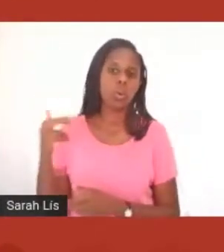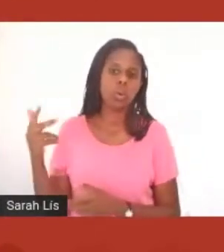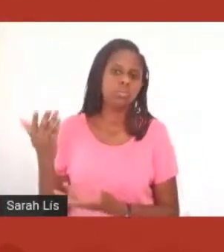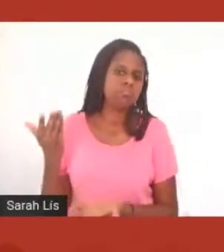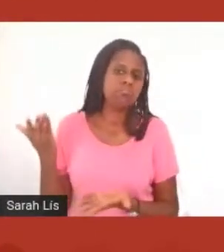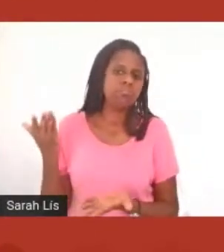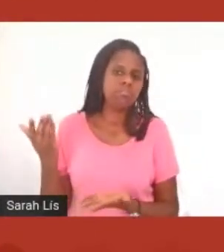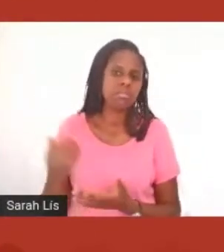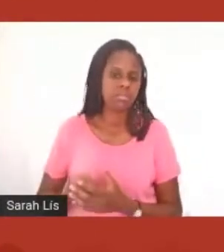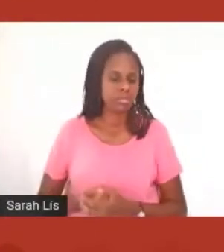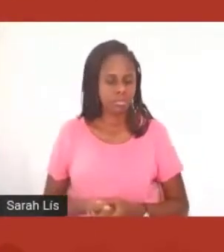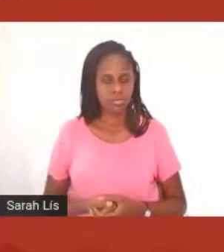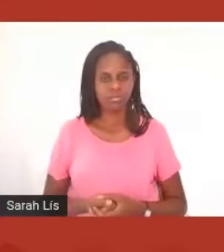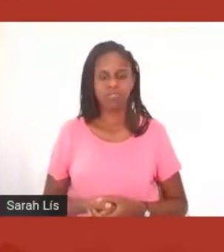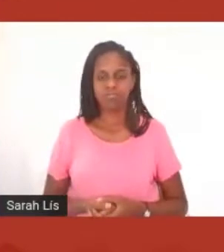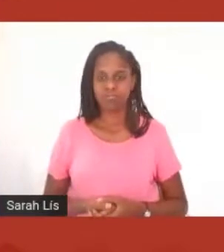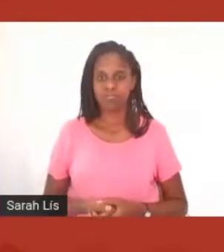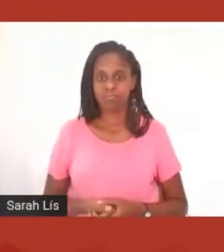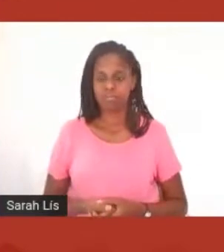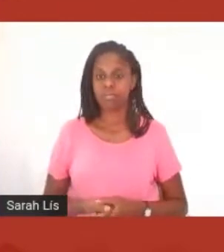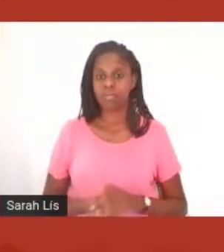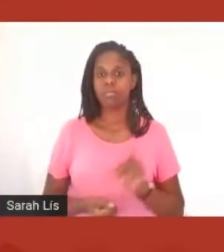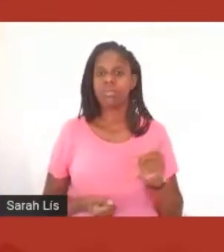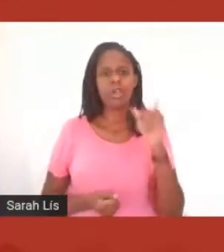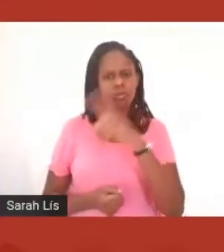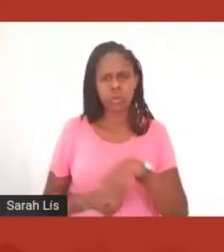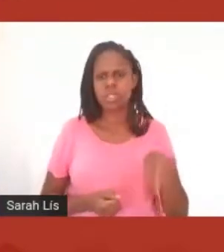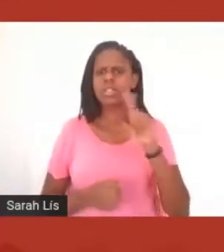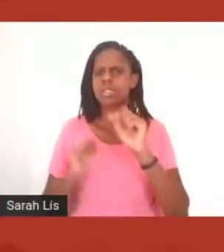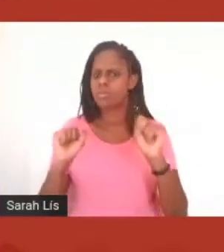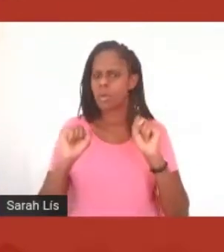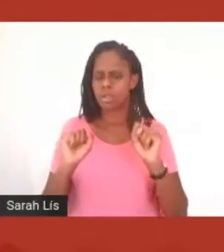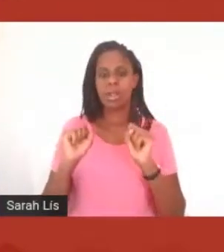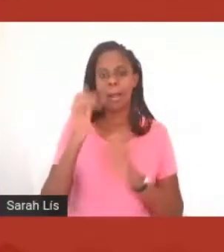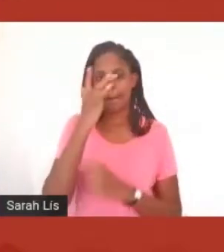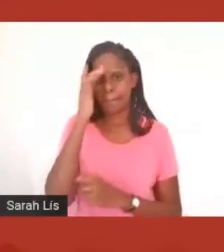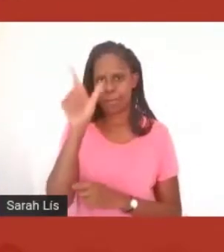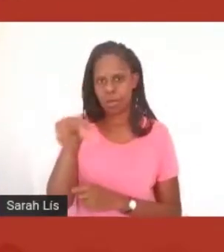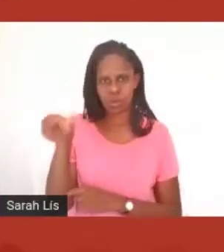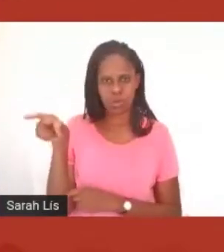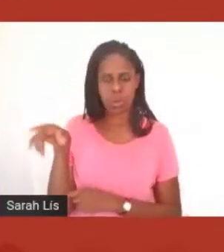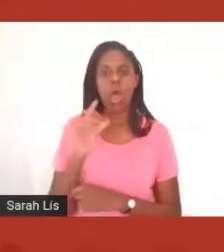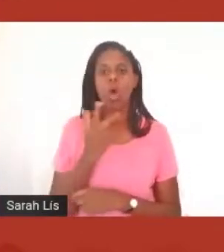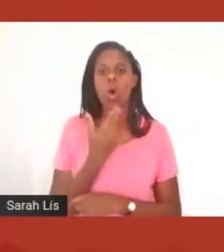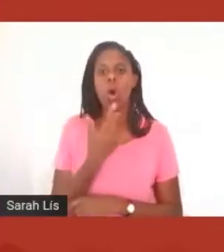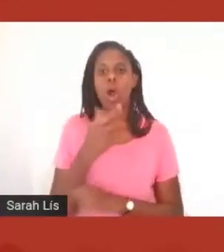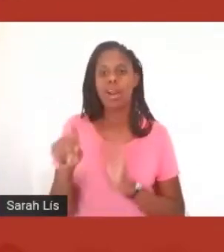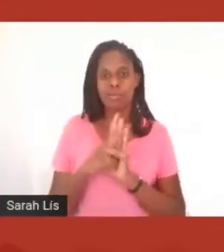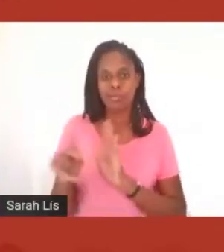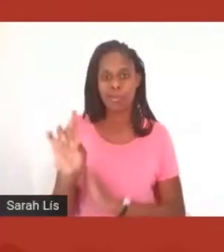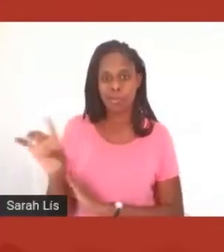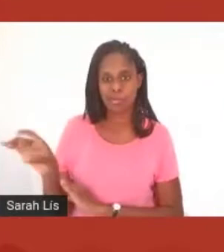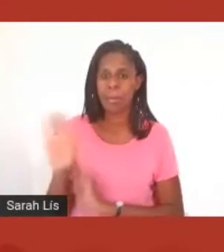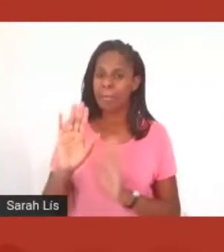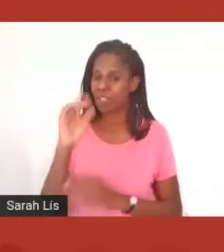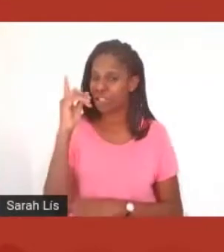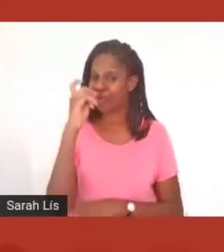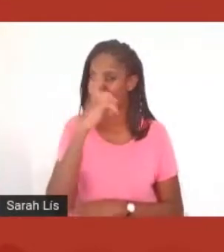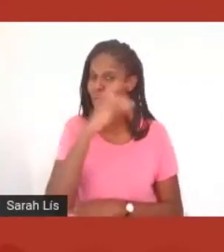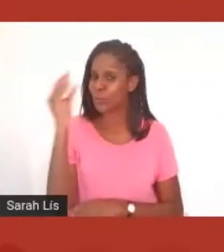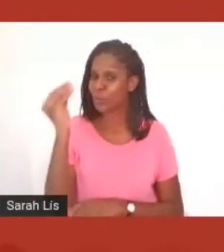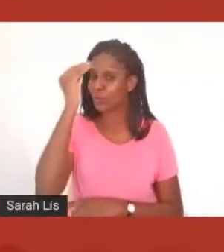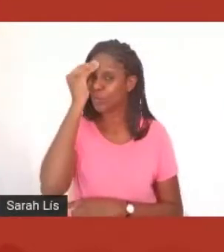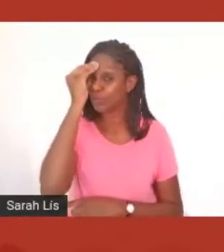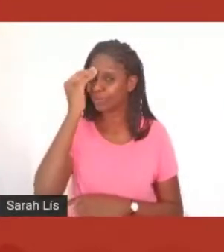O Jamboard pode ser... vocês podem definir uma cor para o participante, mas talvez seja difícil até memorizar, né? Mas pode